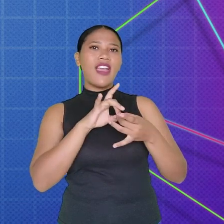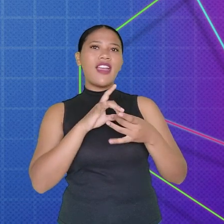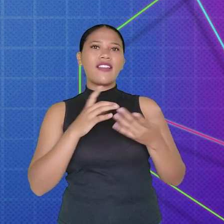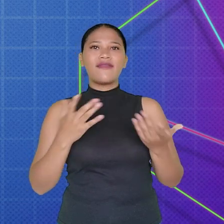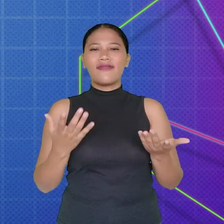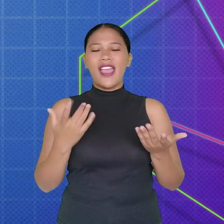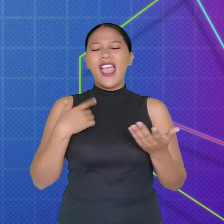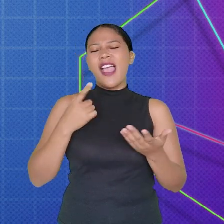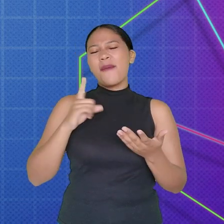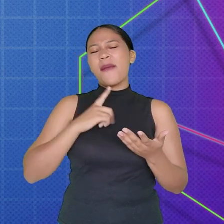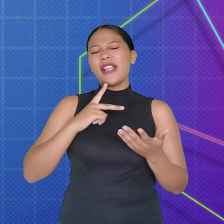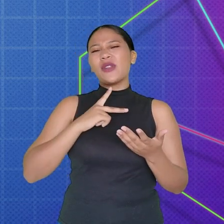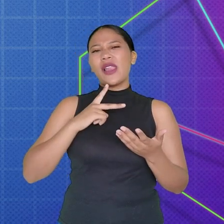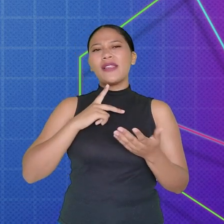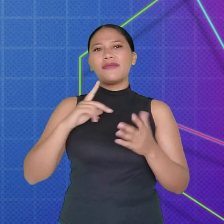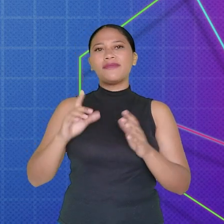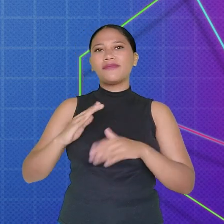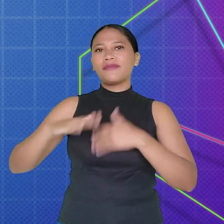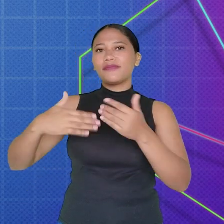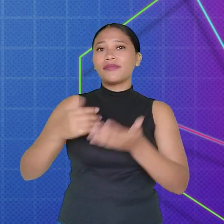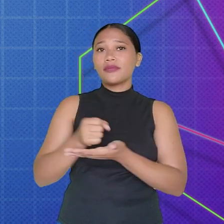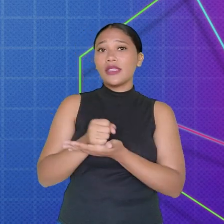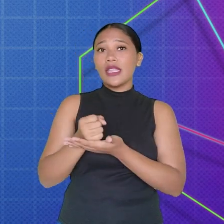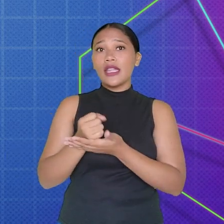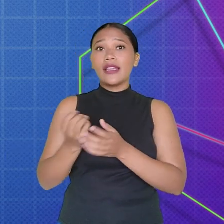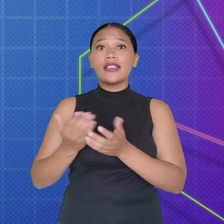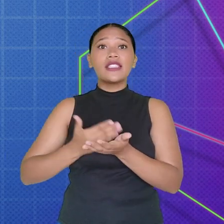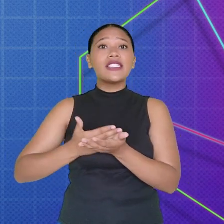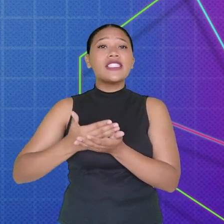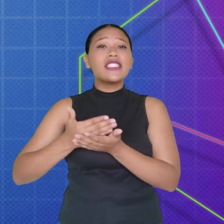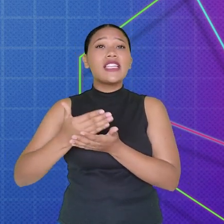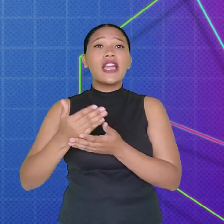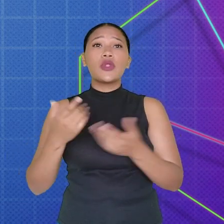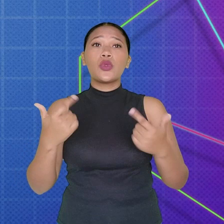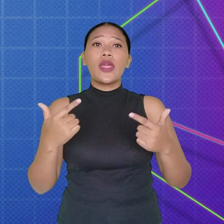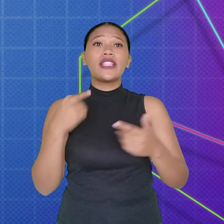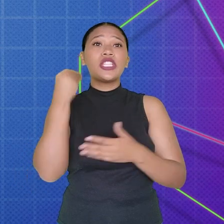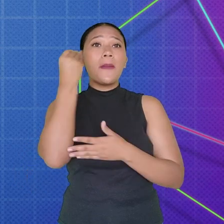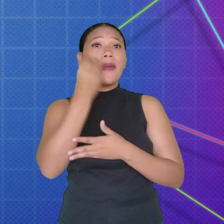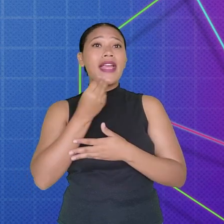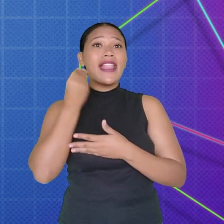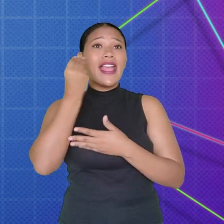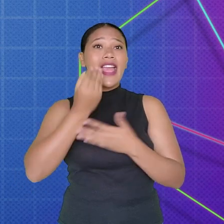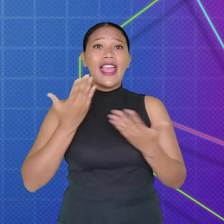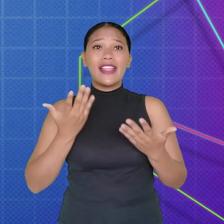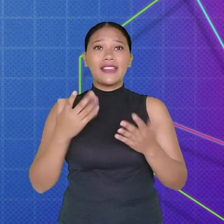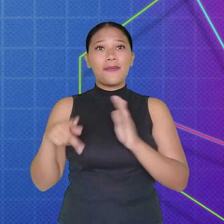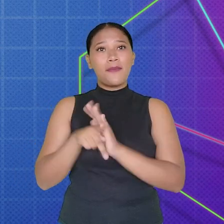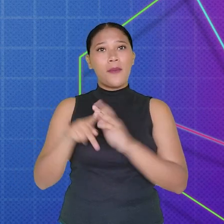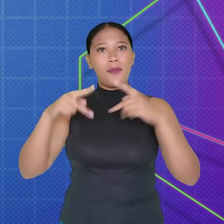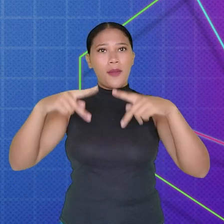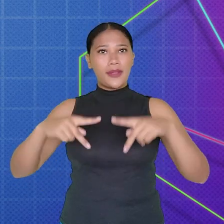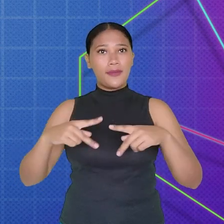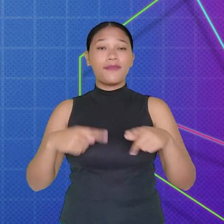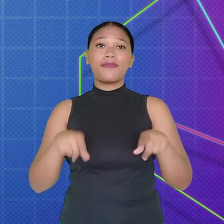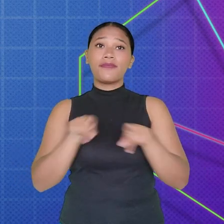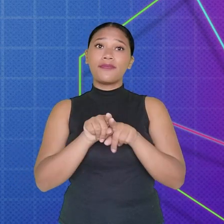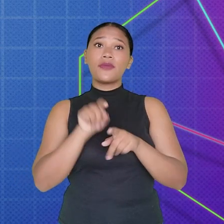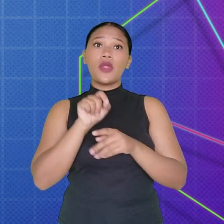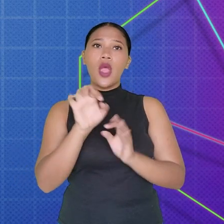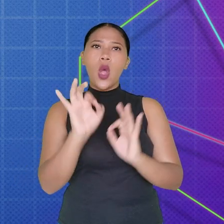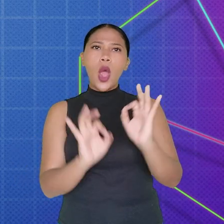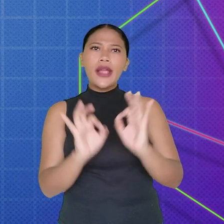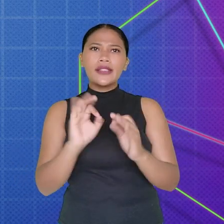abordagem é particularmente útil para desenvolvedores iniciantes, que não possuem uma grande experiência em programação. Além disso,